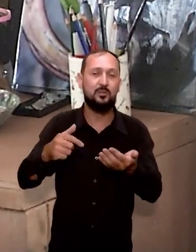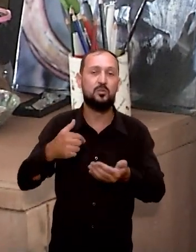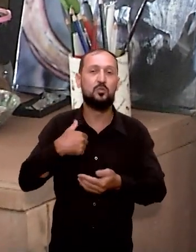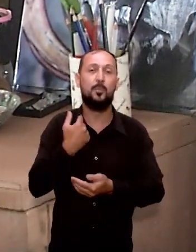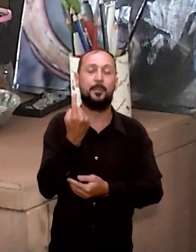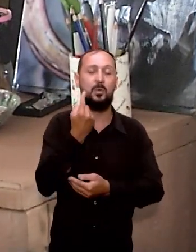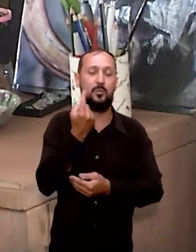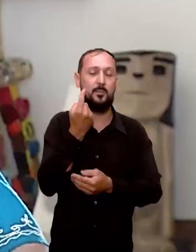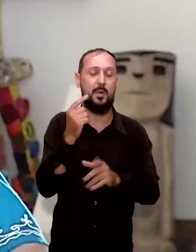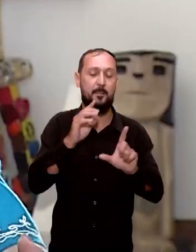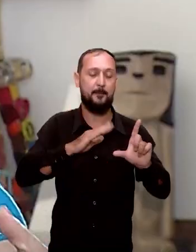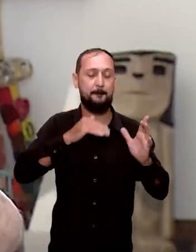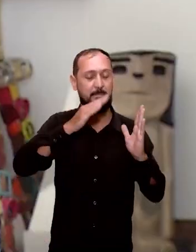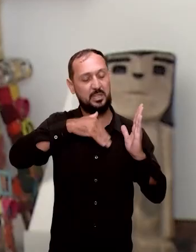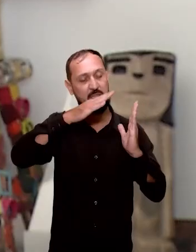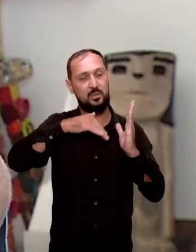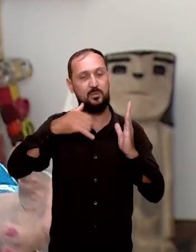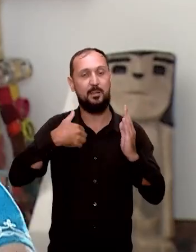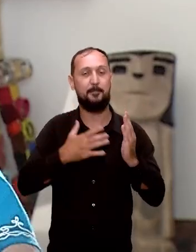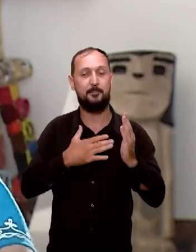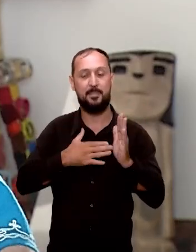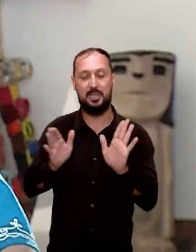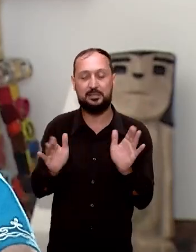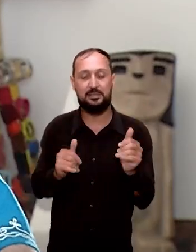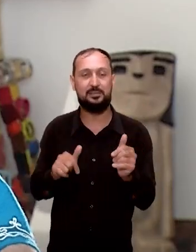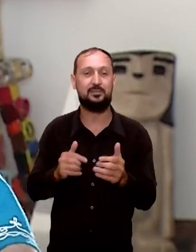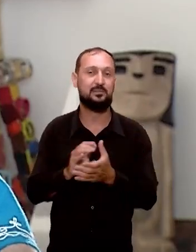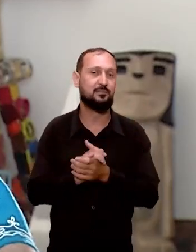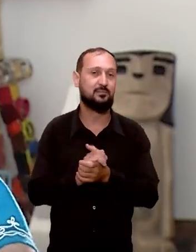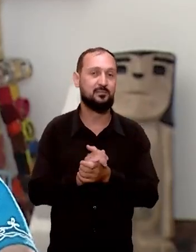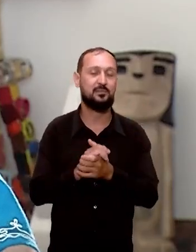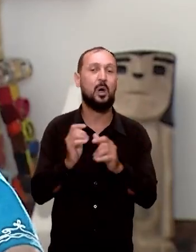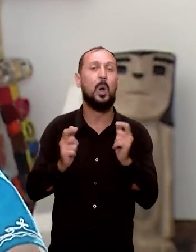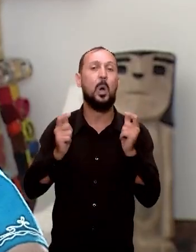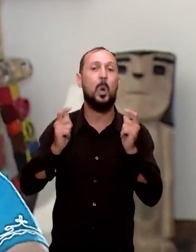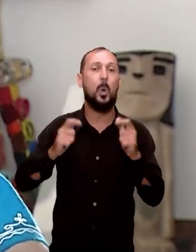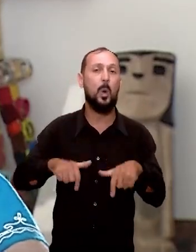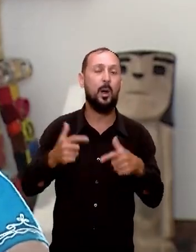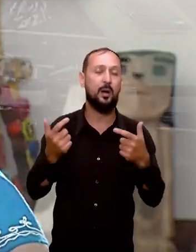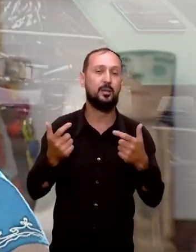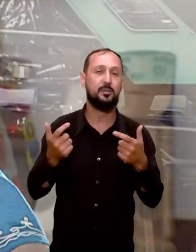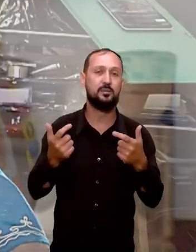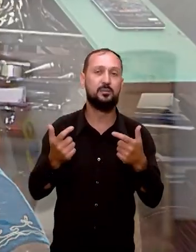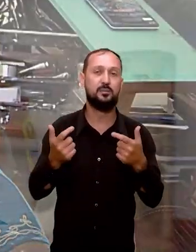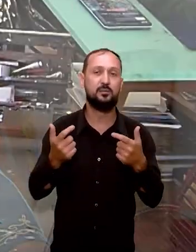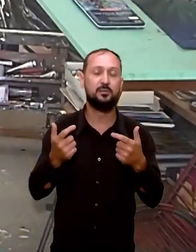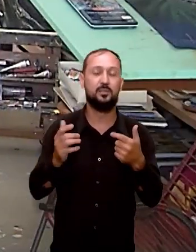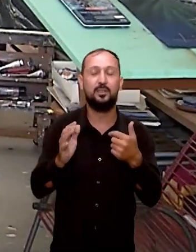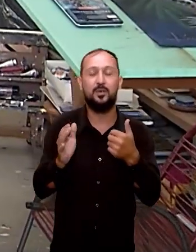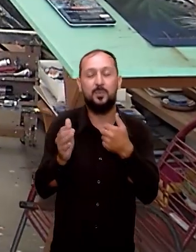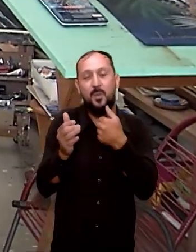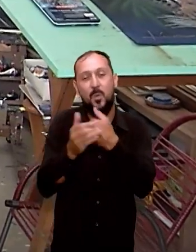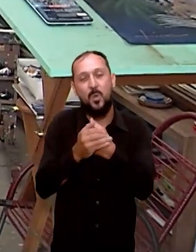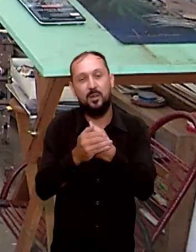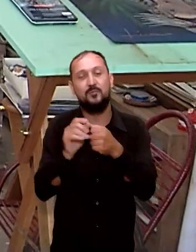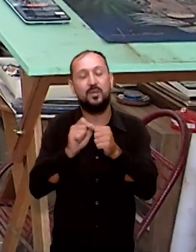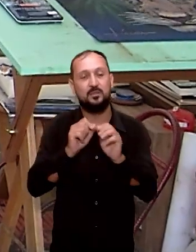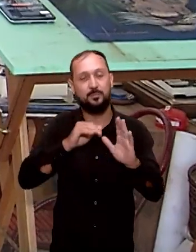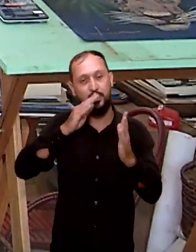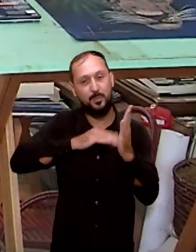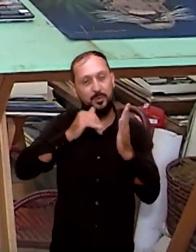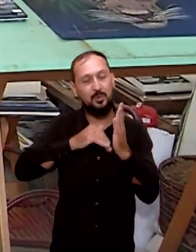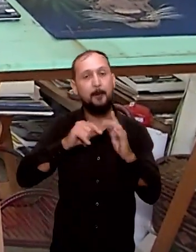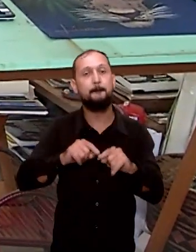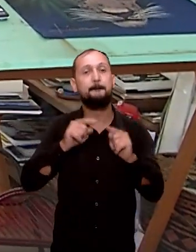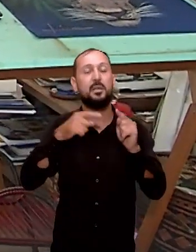diz, ele não serve só para pintura, que é essa minha sala aqui, né, que é o lugar onde eu